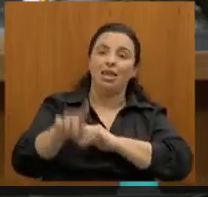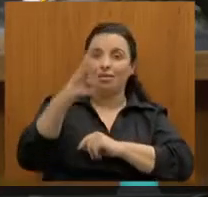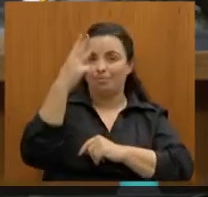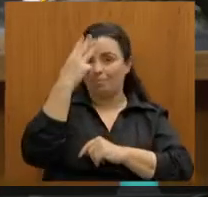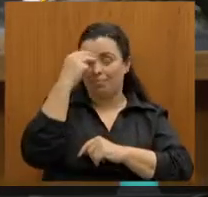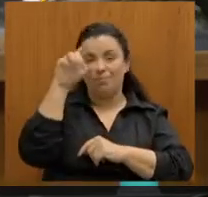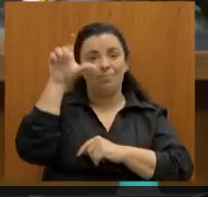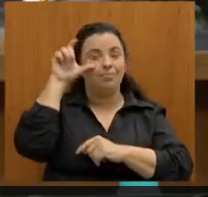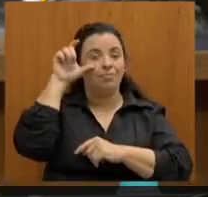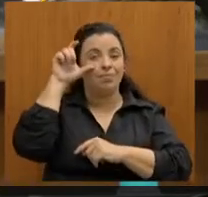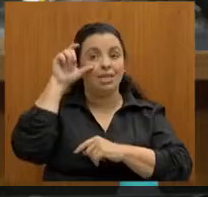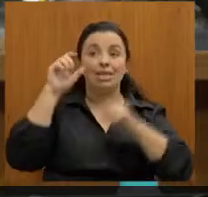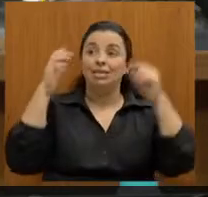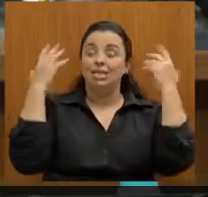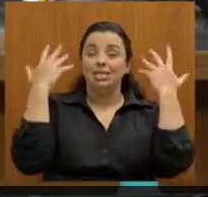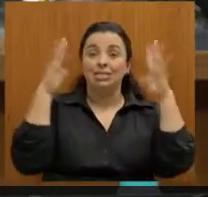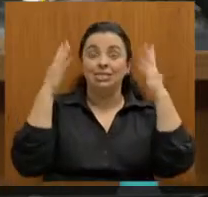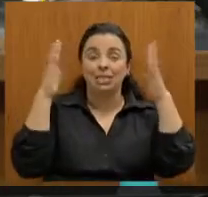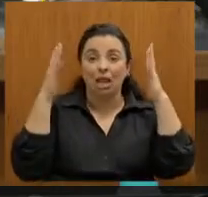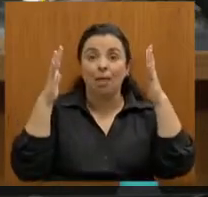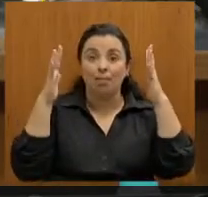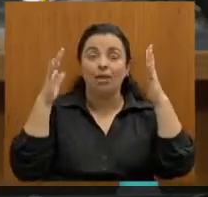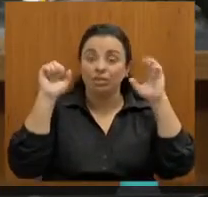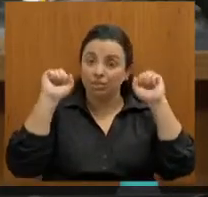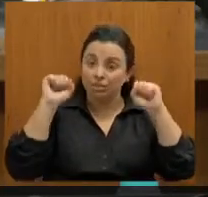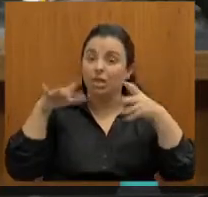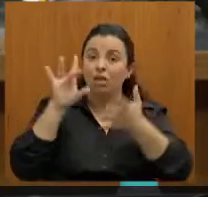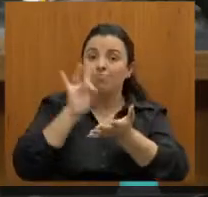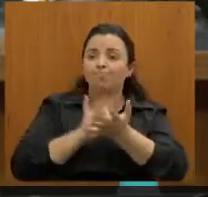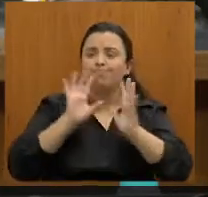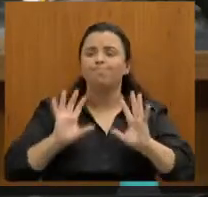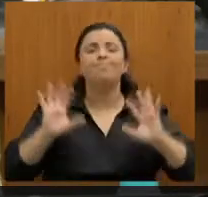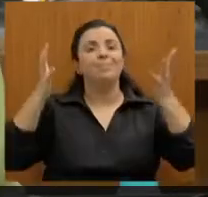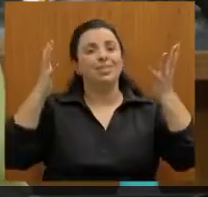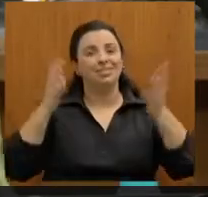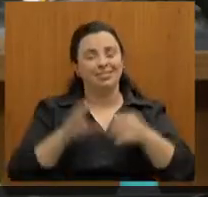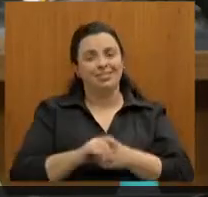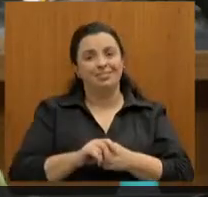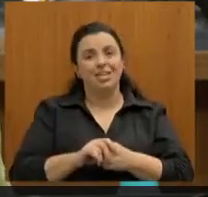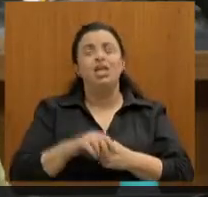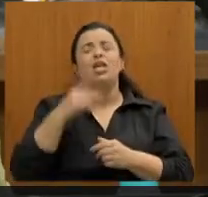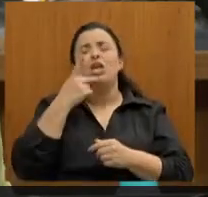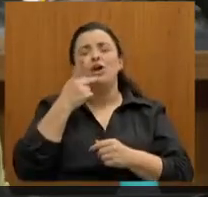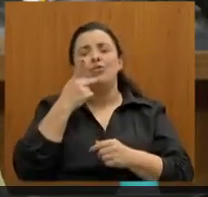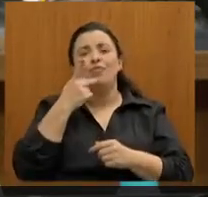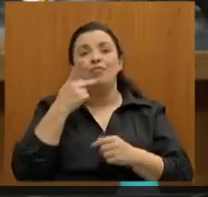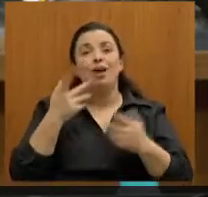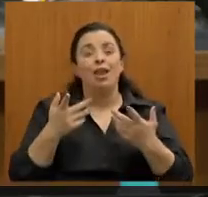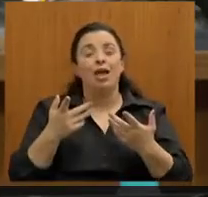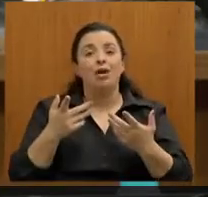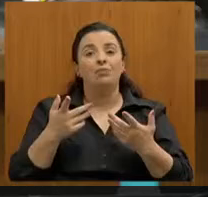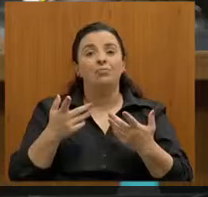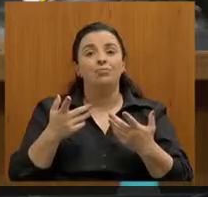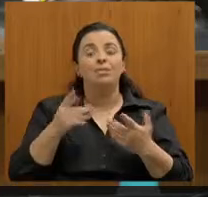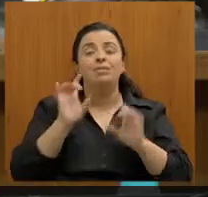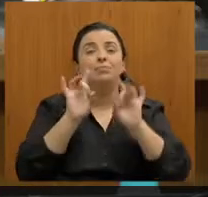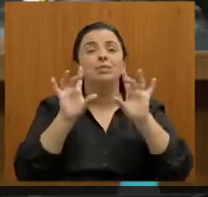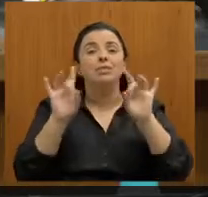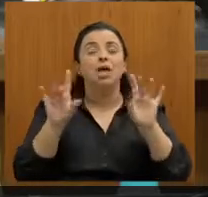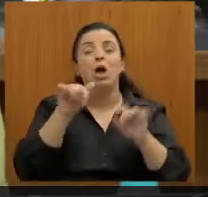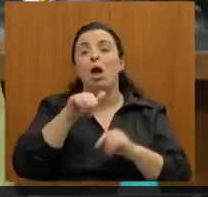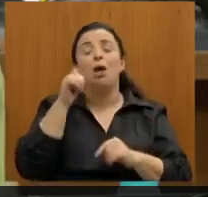efetivamente e aí eu vou trazer em destaque uma mulher que levou o Brasil